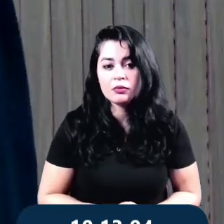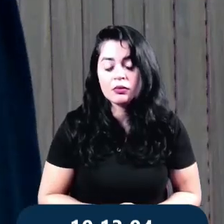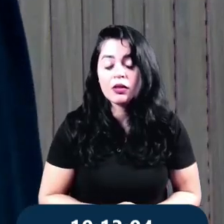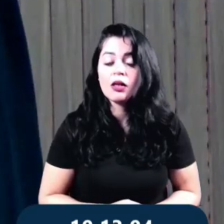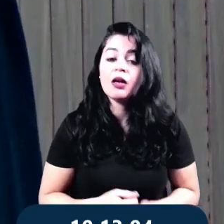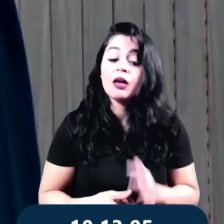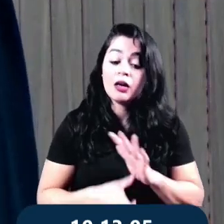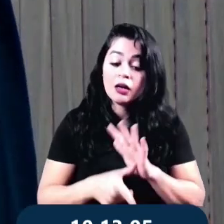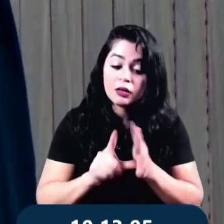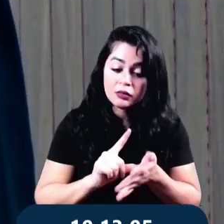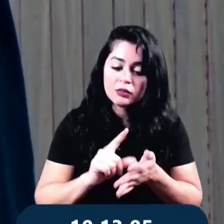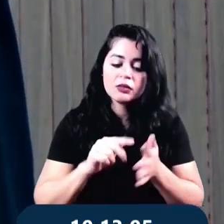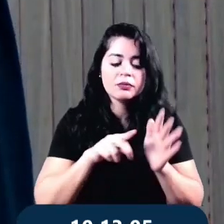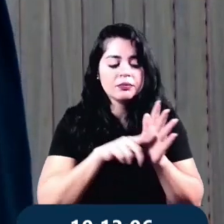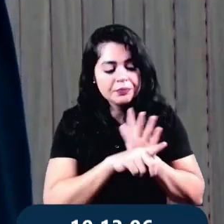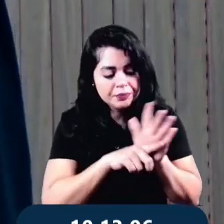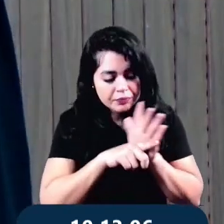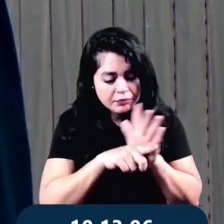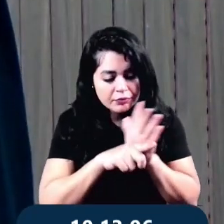analise,